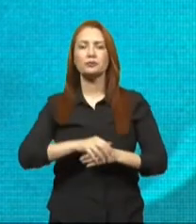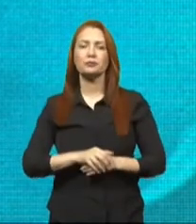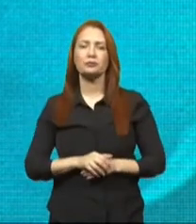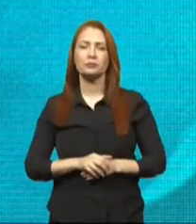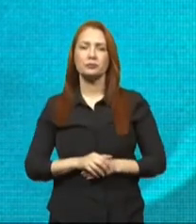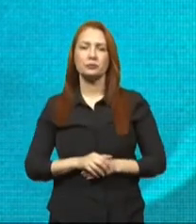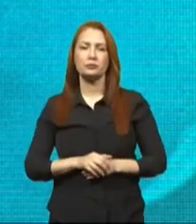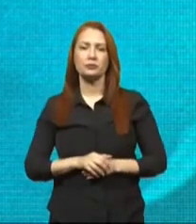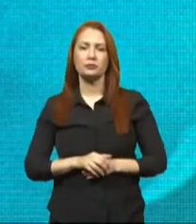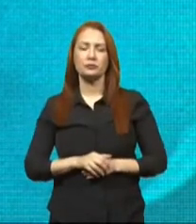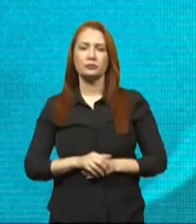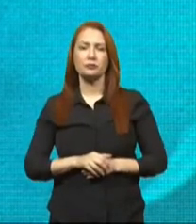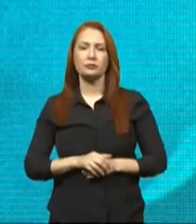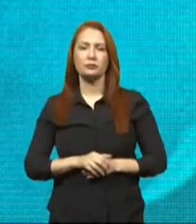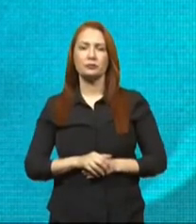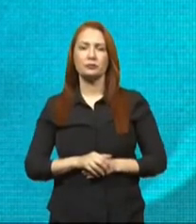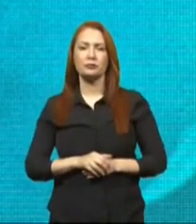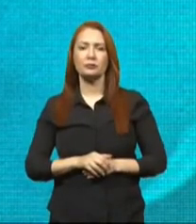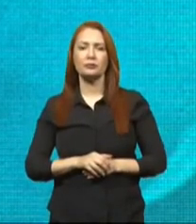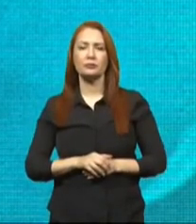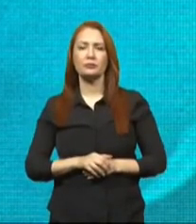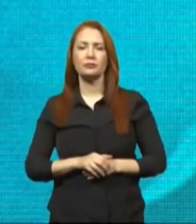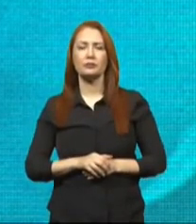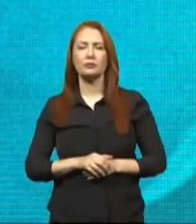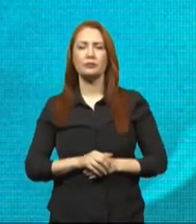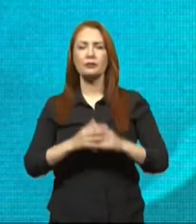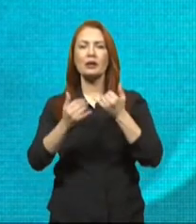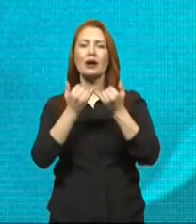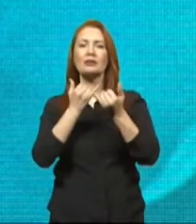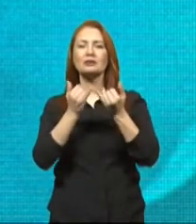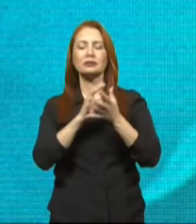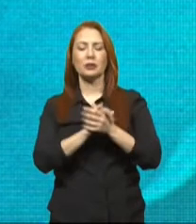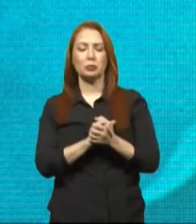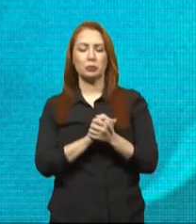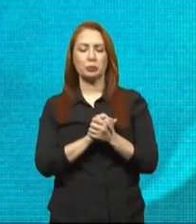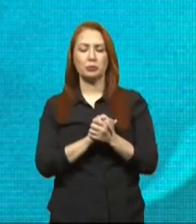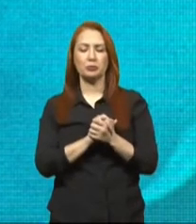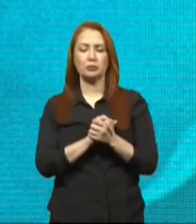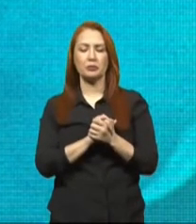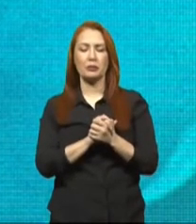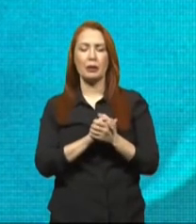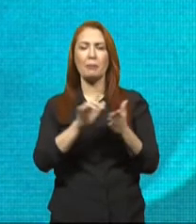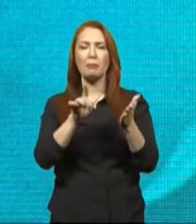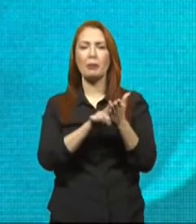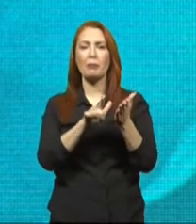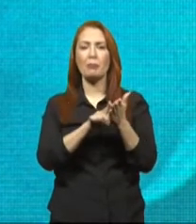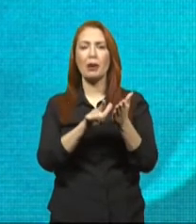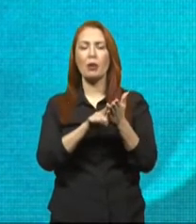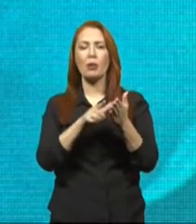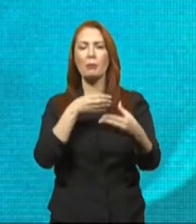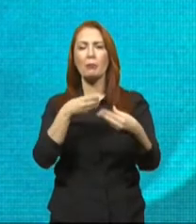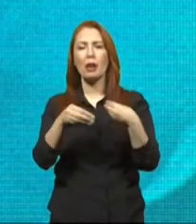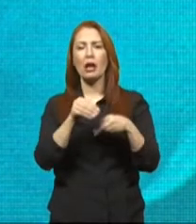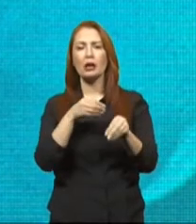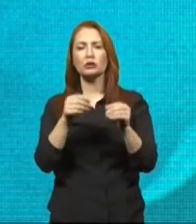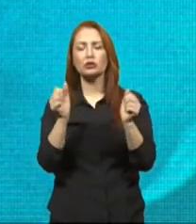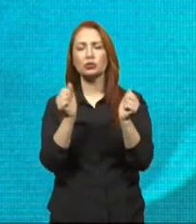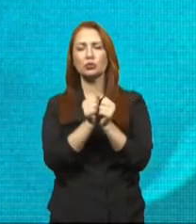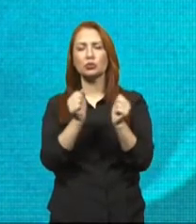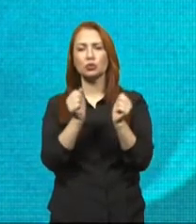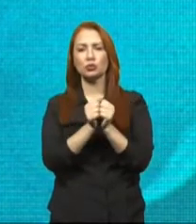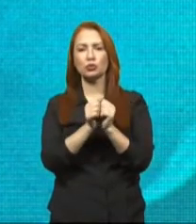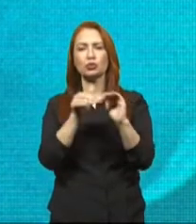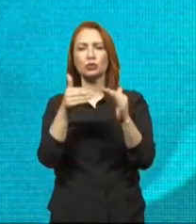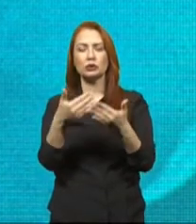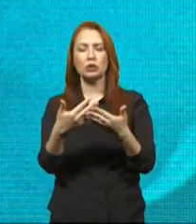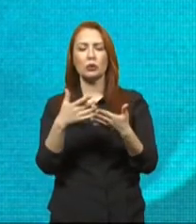todas as embalagens de papel e plástico junto, né? Porque quando tu tem um contato com o alimento, tu precisa ter um filme dentro